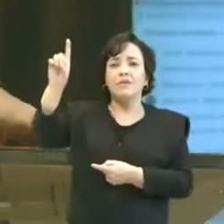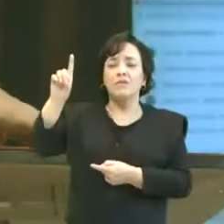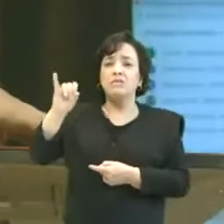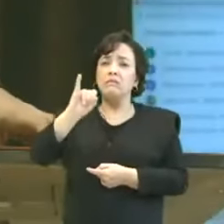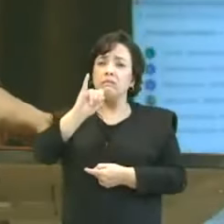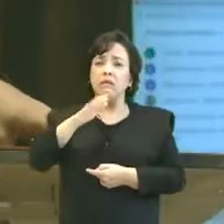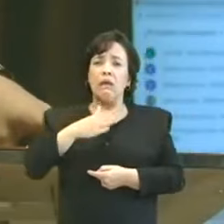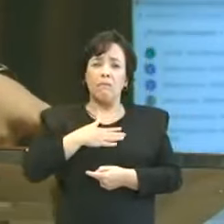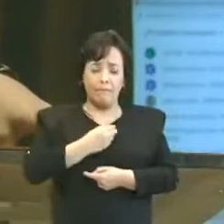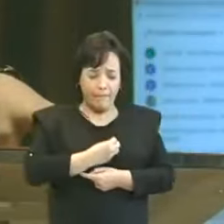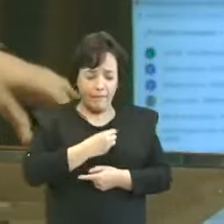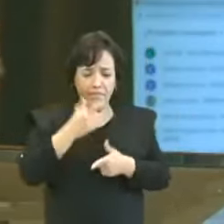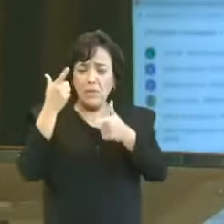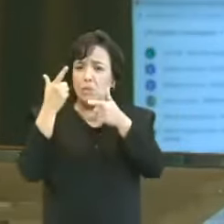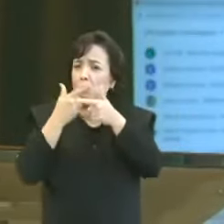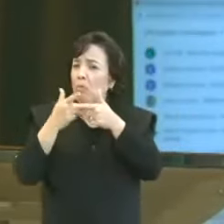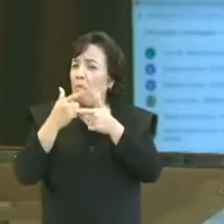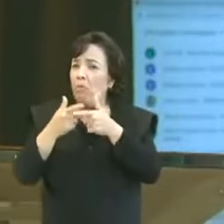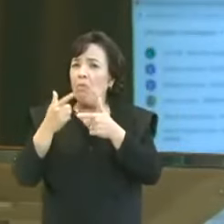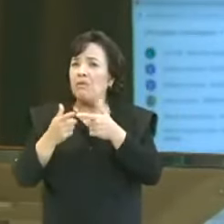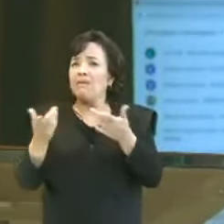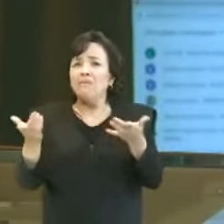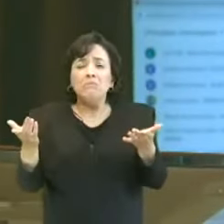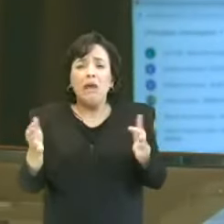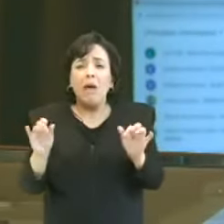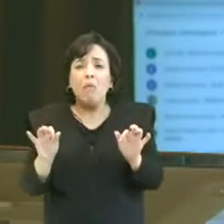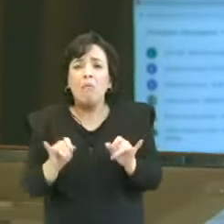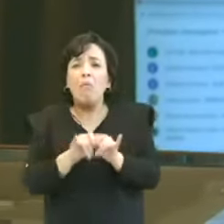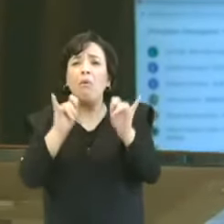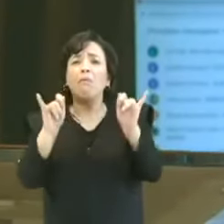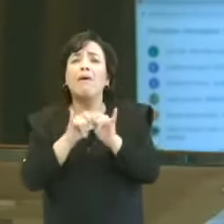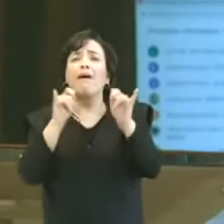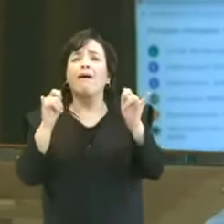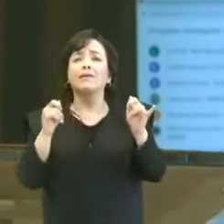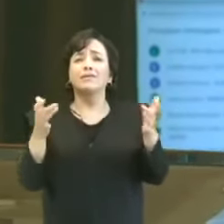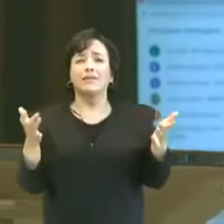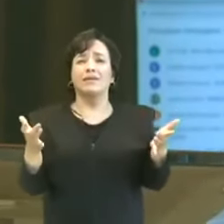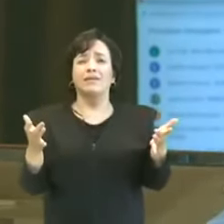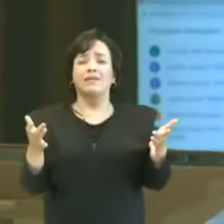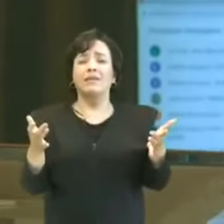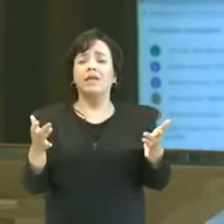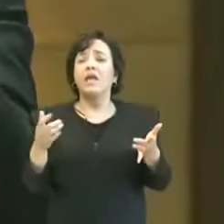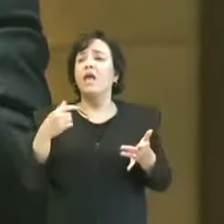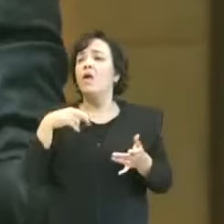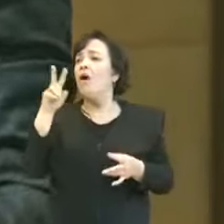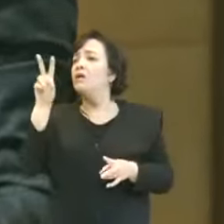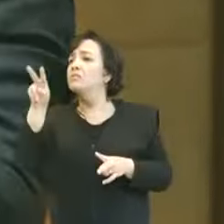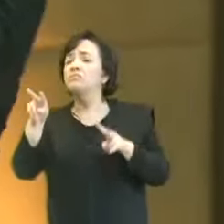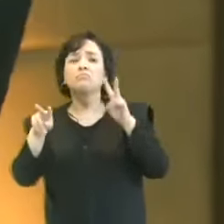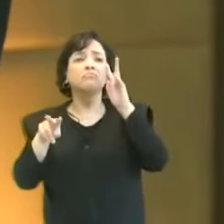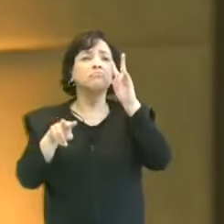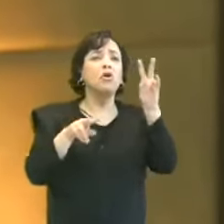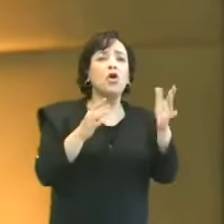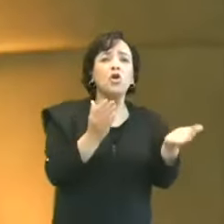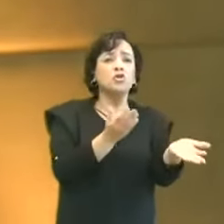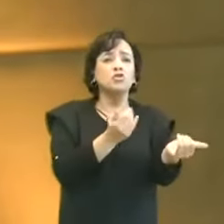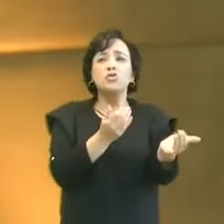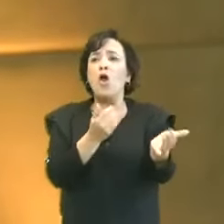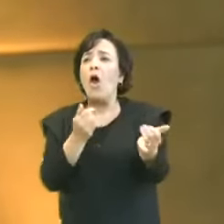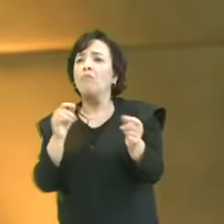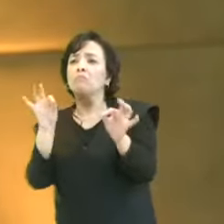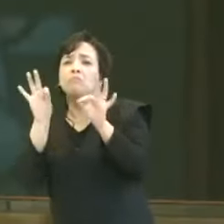diante dessa revelação de Deus perdem o sentido. Eu vejo tantos jovens querendo e fazendo planos. O propósito de